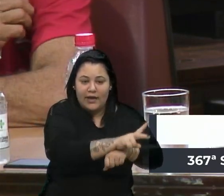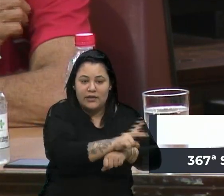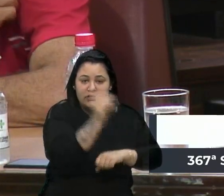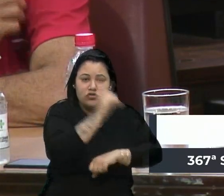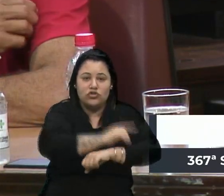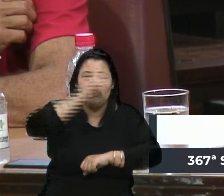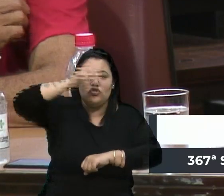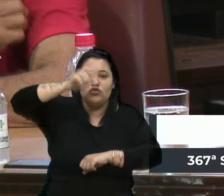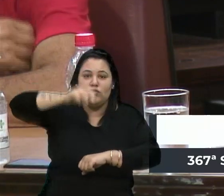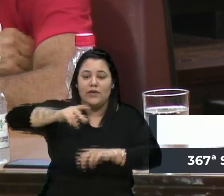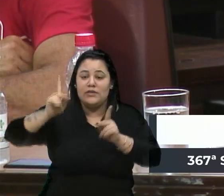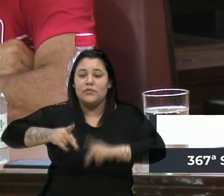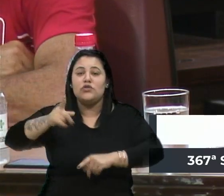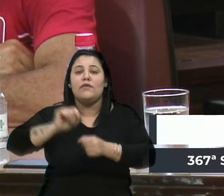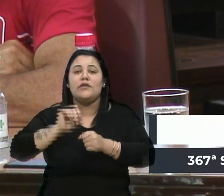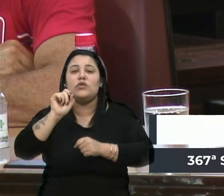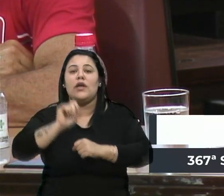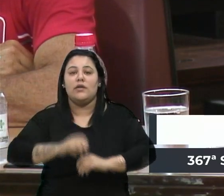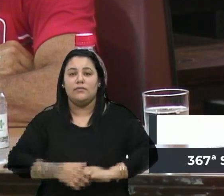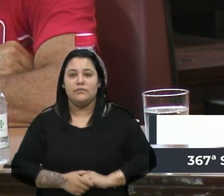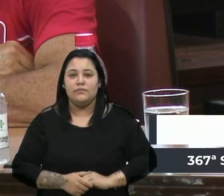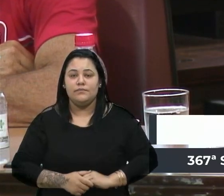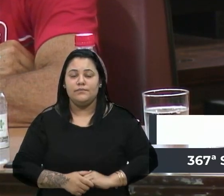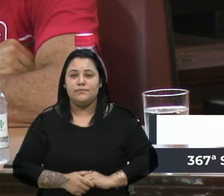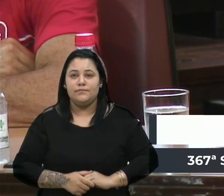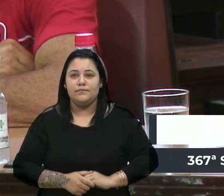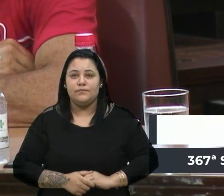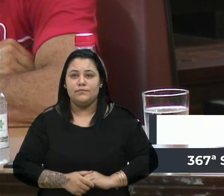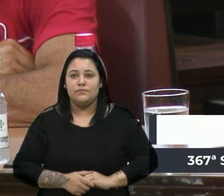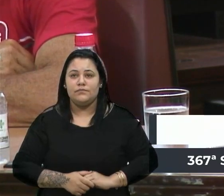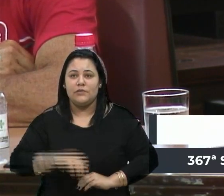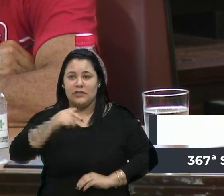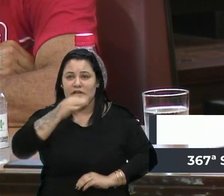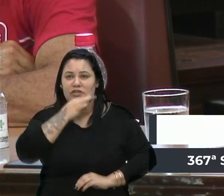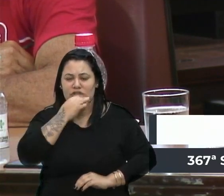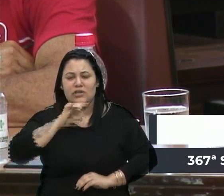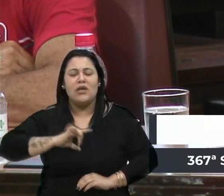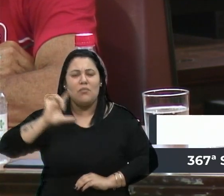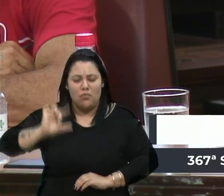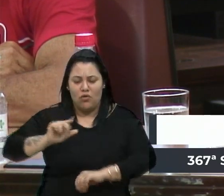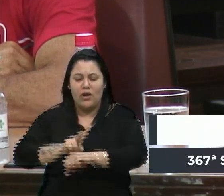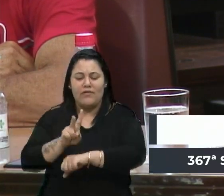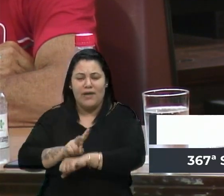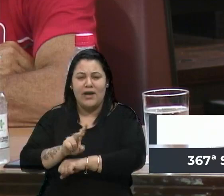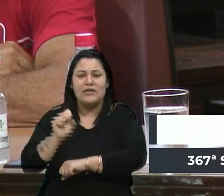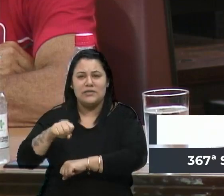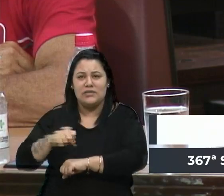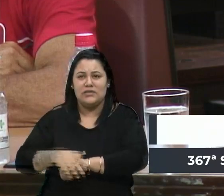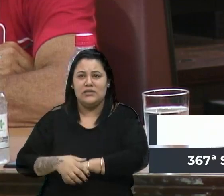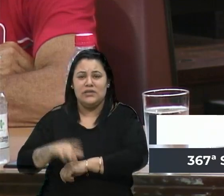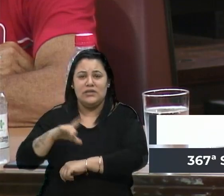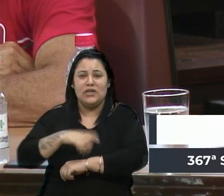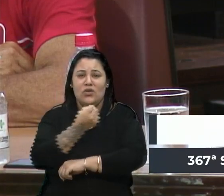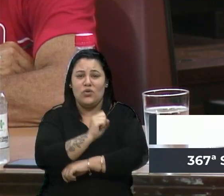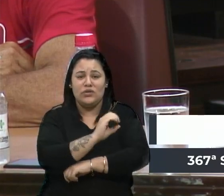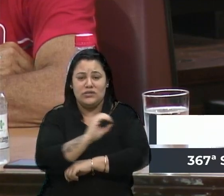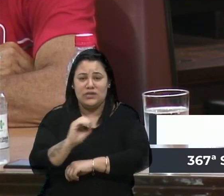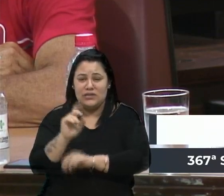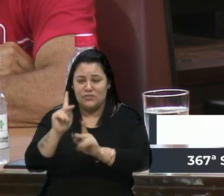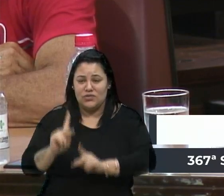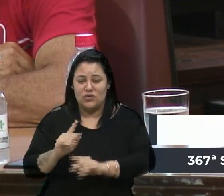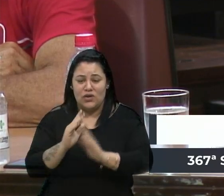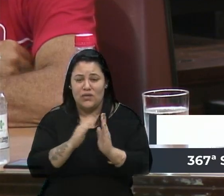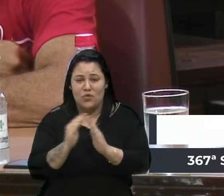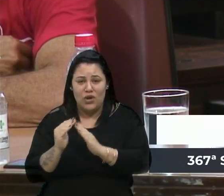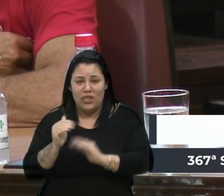chuva, essa pessoa vai aonde? Tá? Então aqui em Caxias tem poucas vagas para o número de pessoas. Nós temos 800 pessoas em situação de rua. É